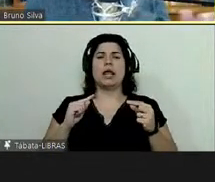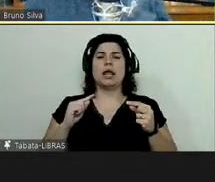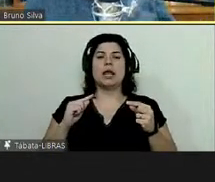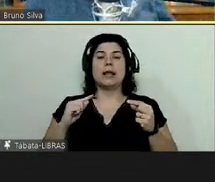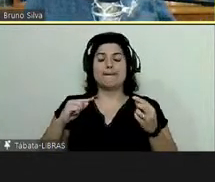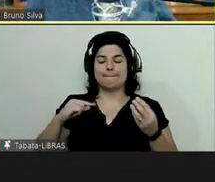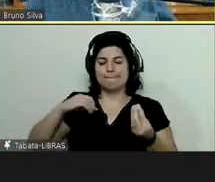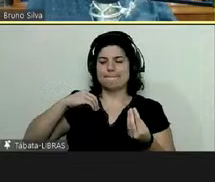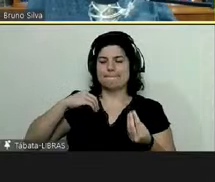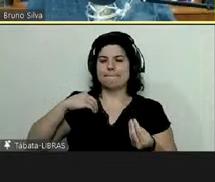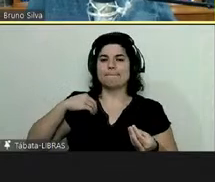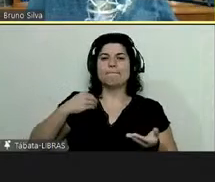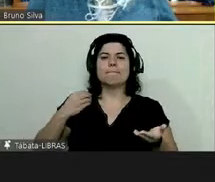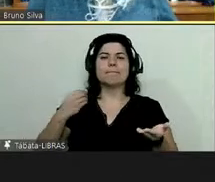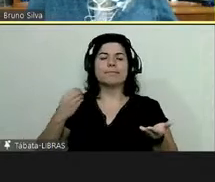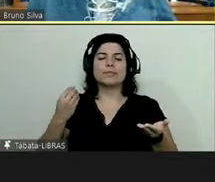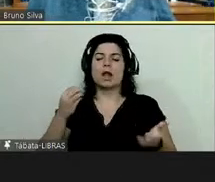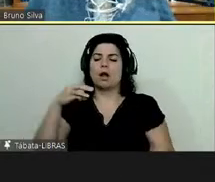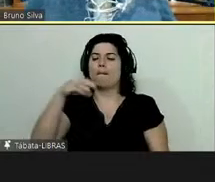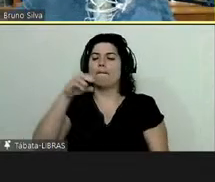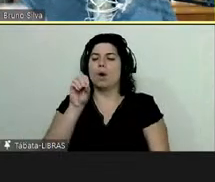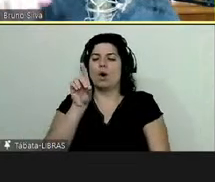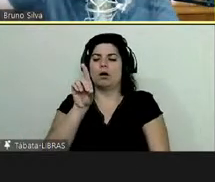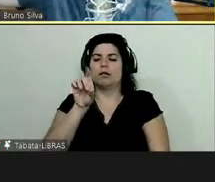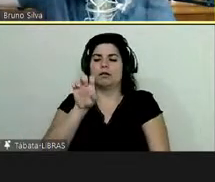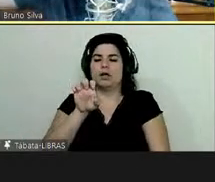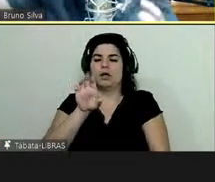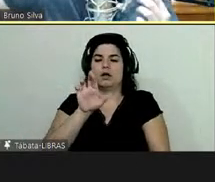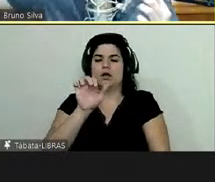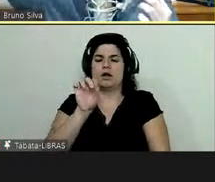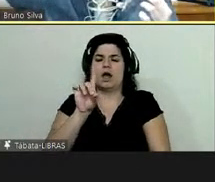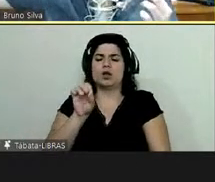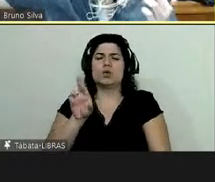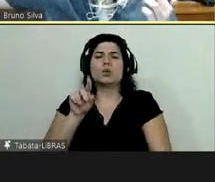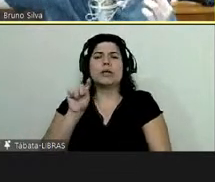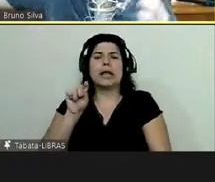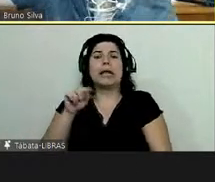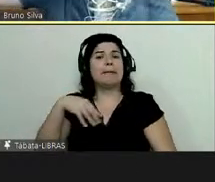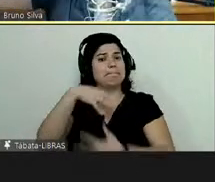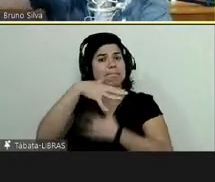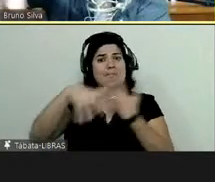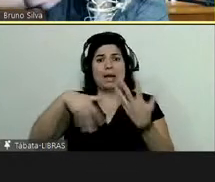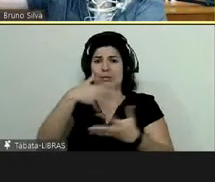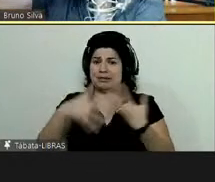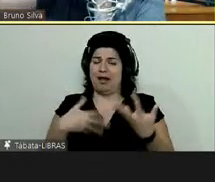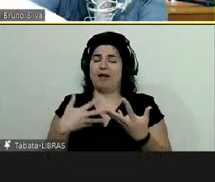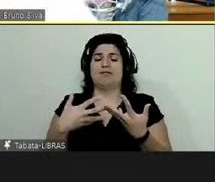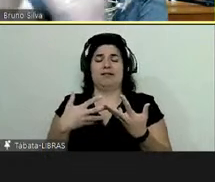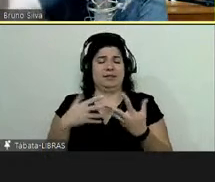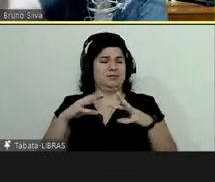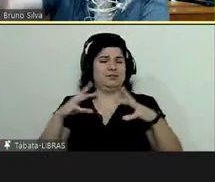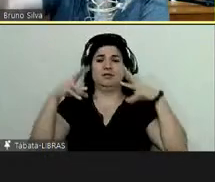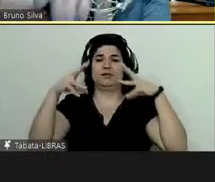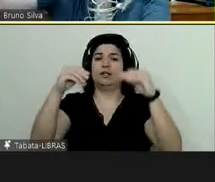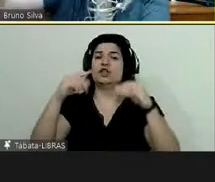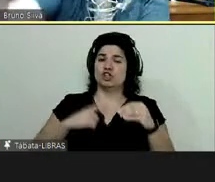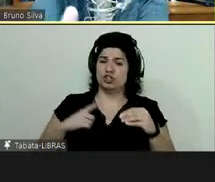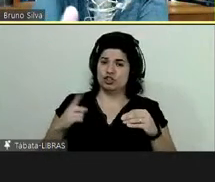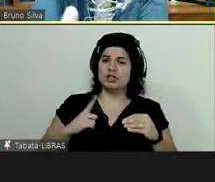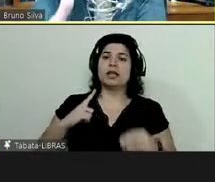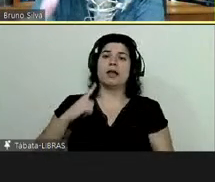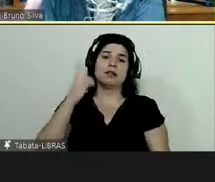fazia bagunçava toda essa história né o que na verdade executivo era o próprio Imperador o legislativo se até tinha lido os